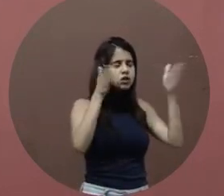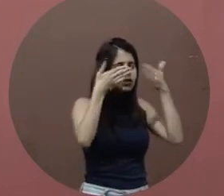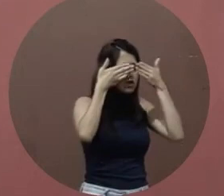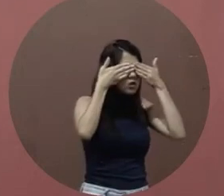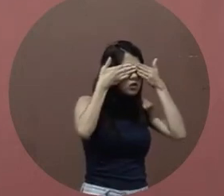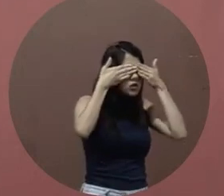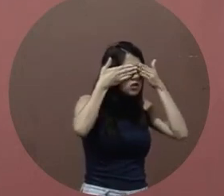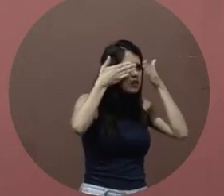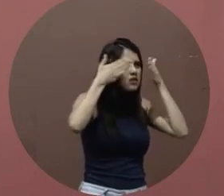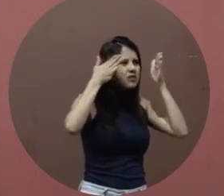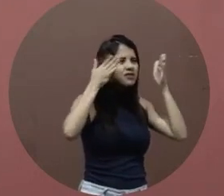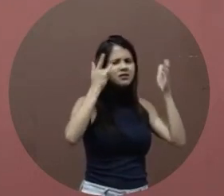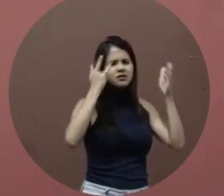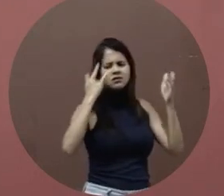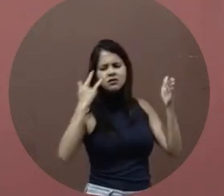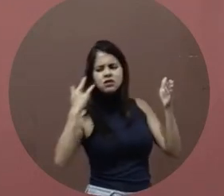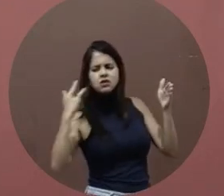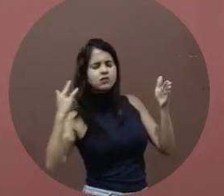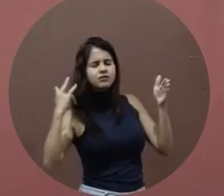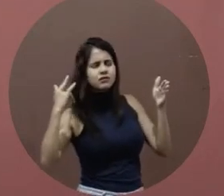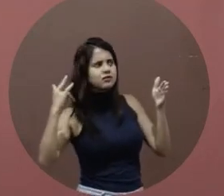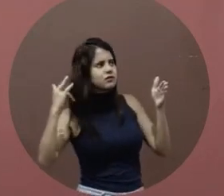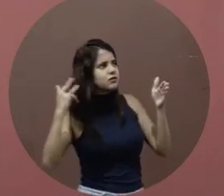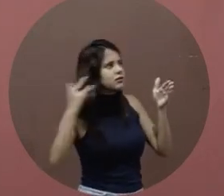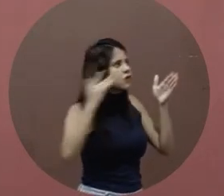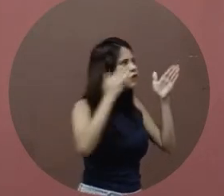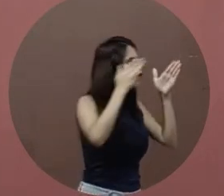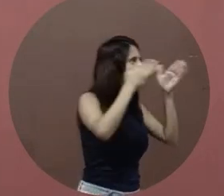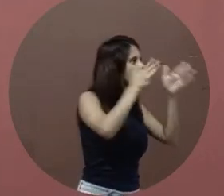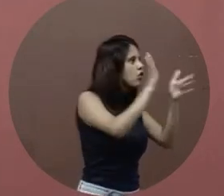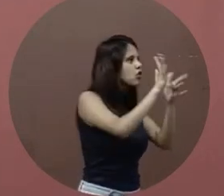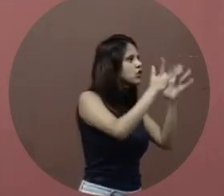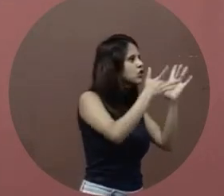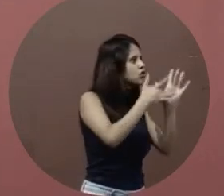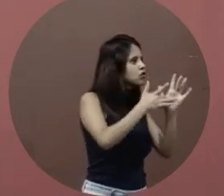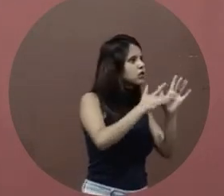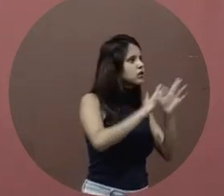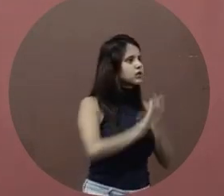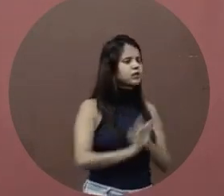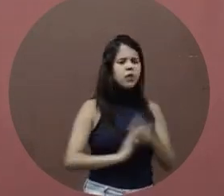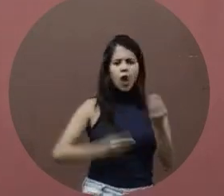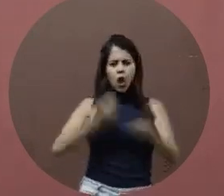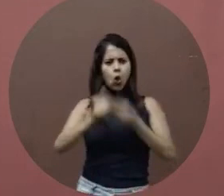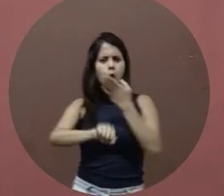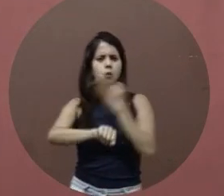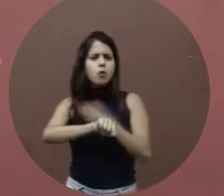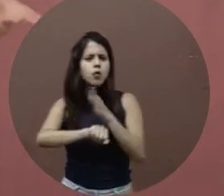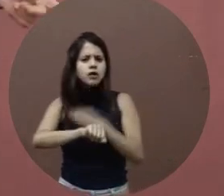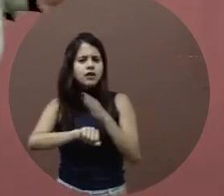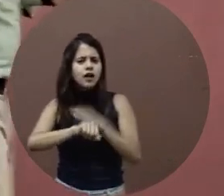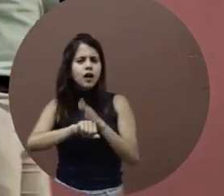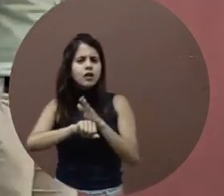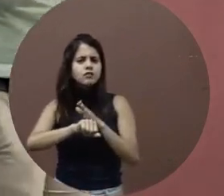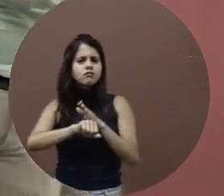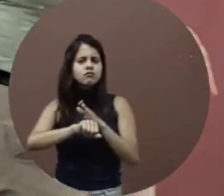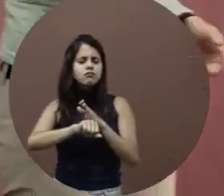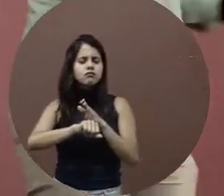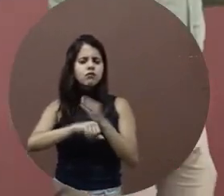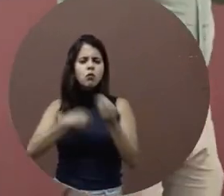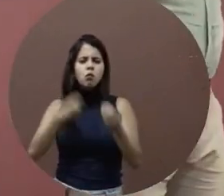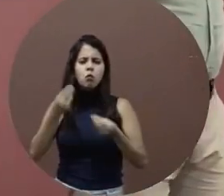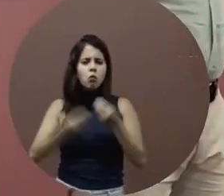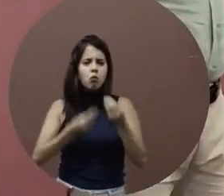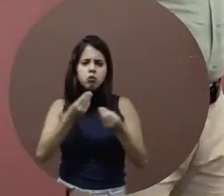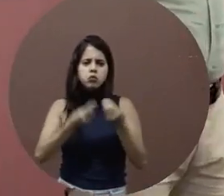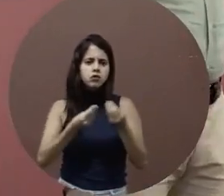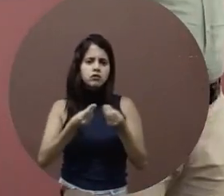vaidades do mundo. Pare de querer. E sabe onde é que você exercita isso? Quando você entra no Santo dos Santos. Sabe como é que você vive isso?